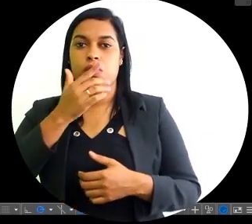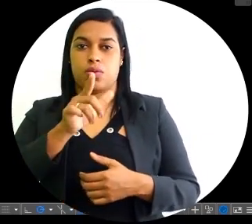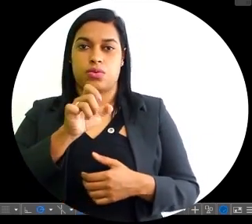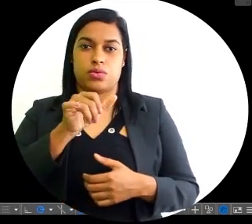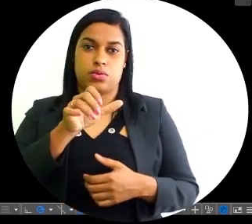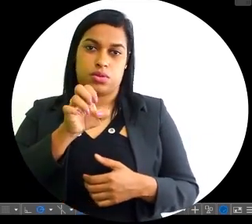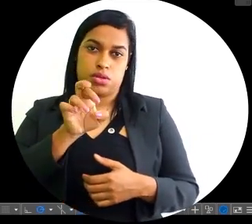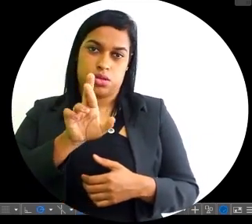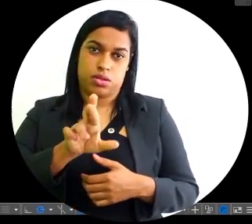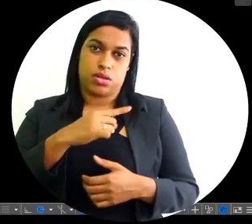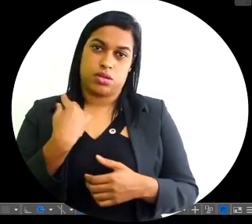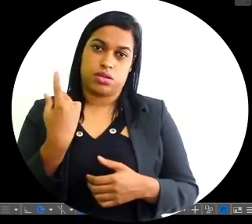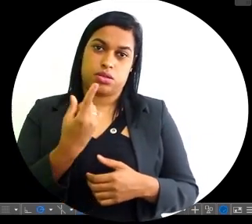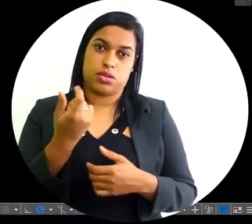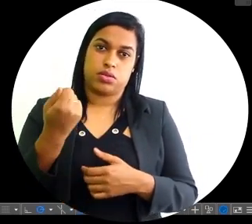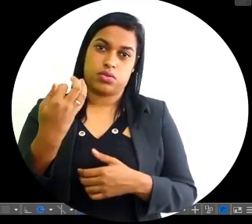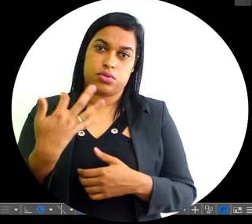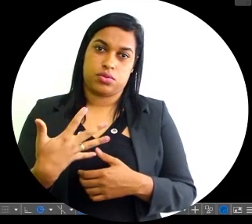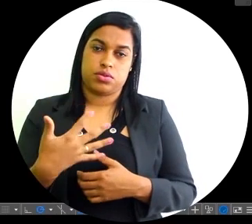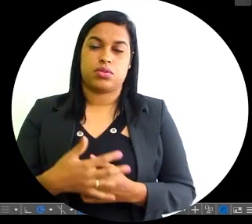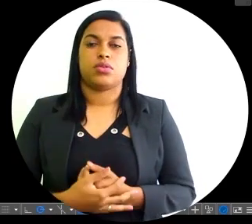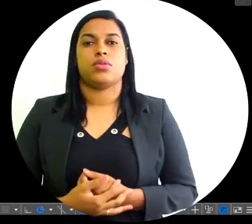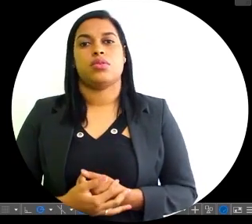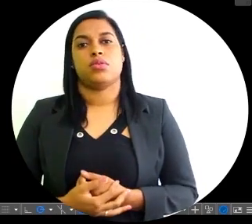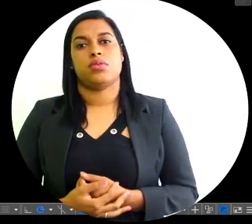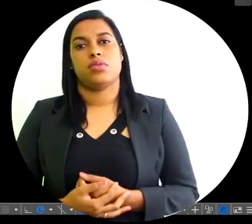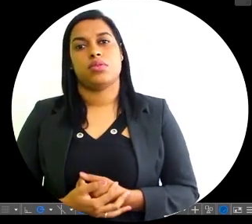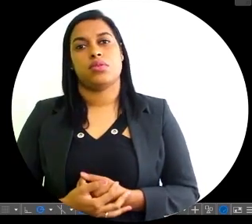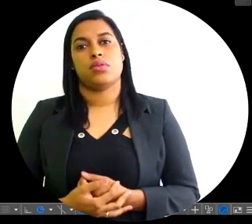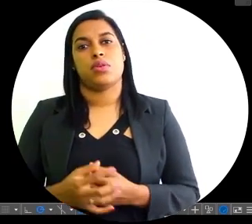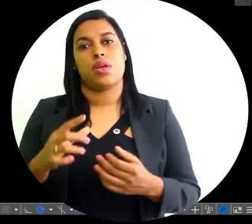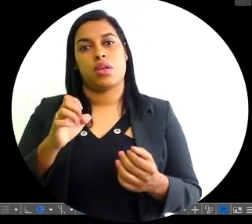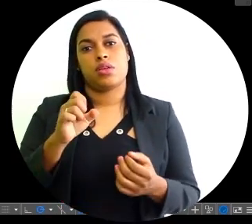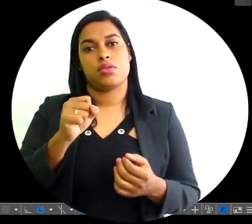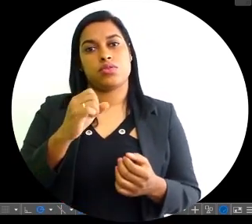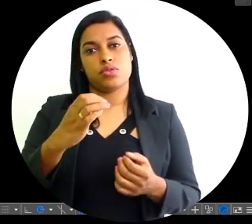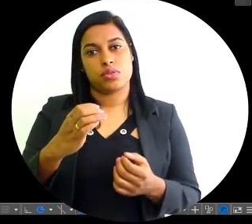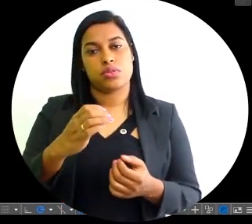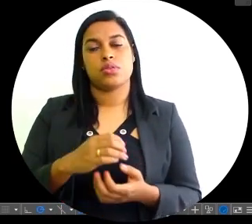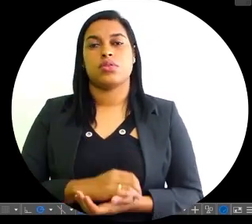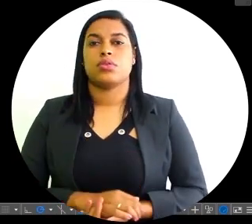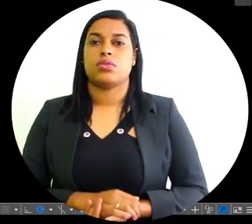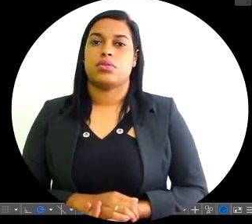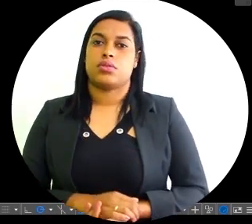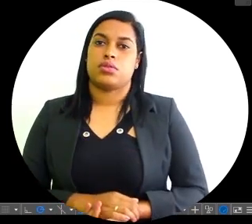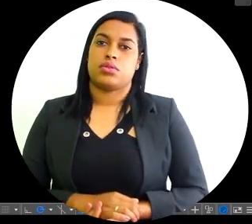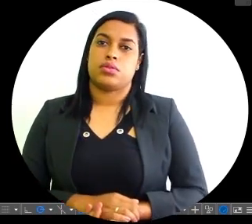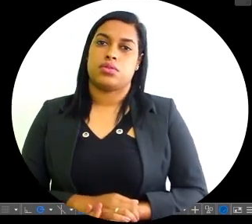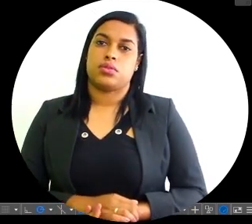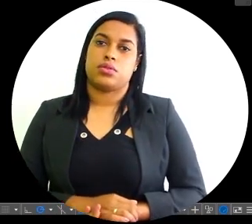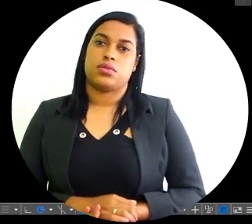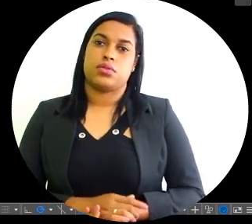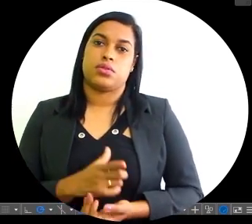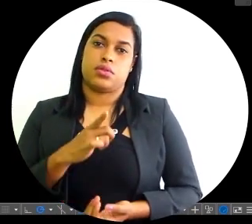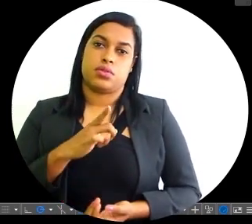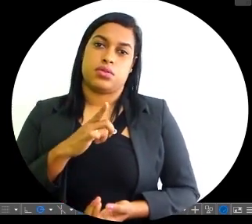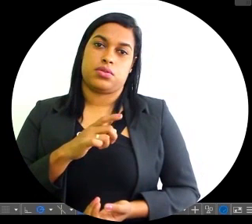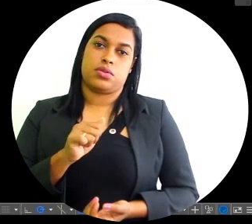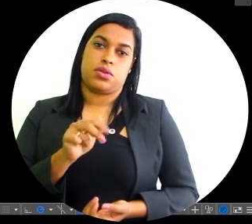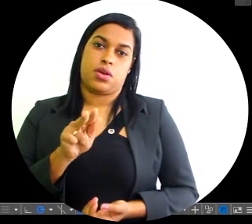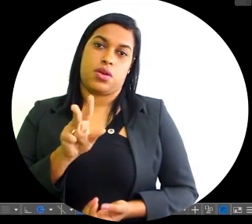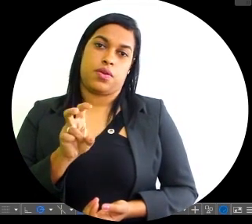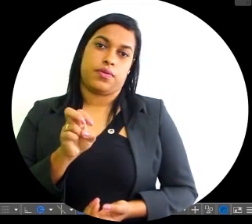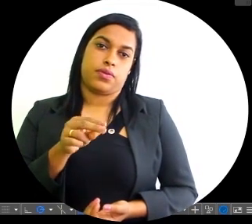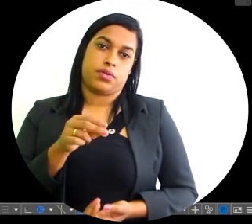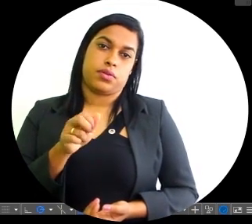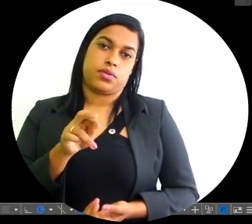nós definimos. Aí eu clico no botão ESC e aqui eu tenho a alvenaria já colocada dentro